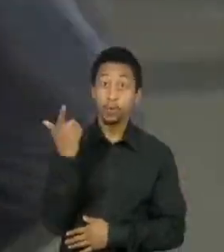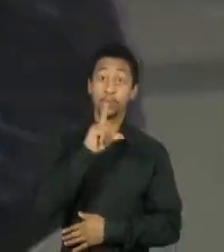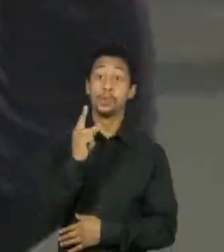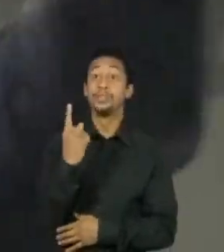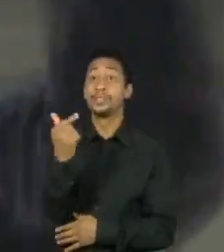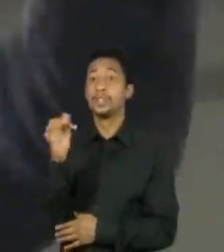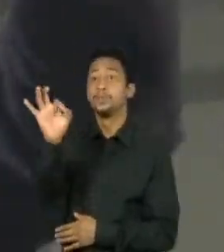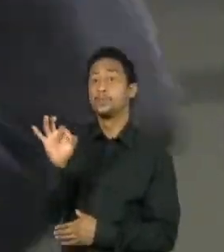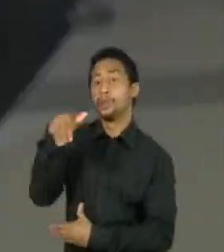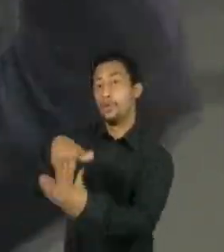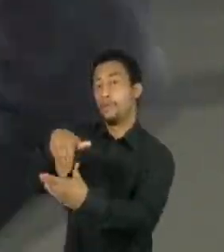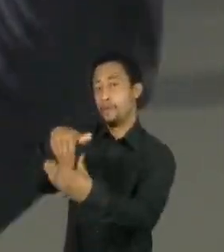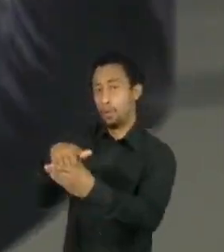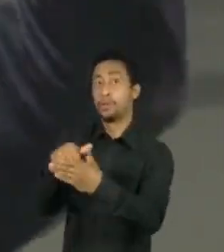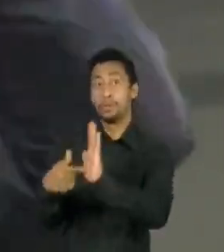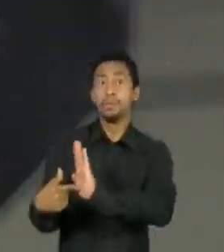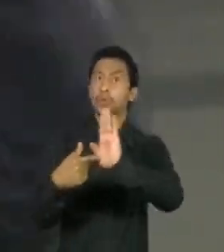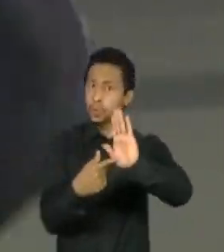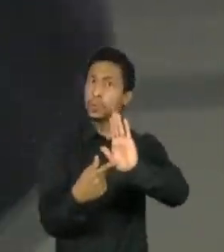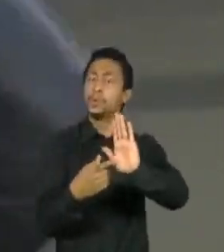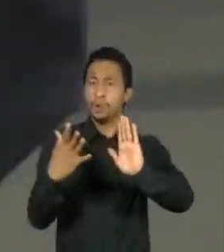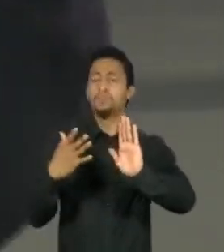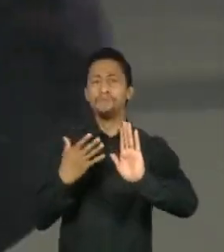dos votos se tornando a terceira força política no